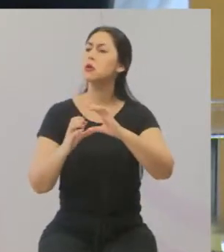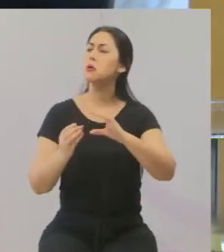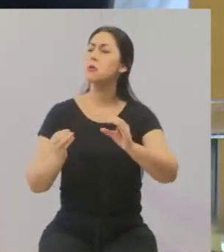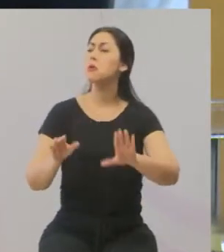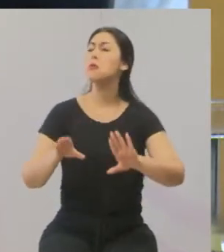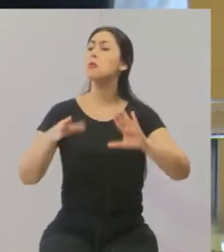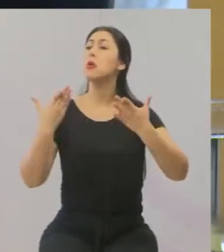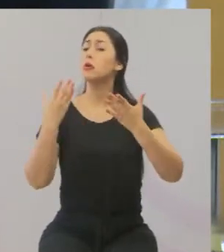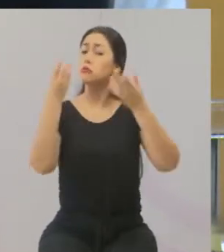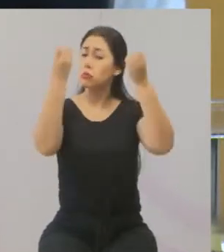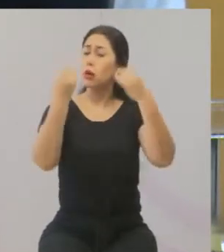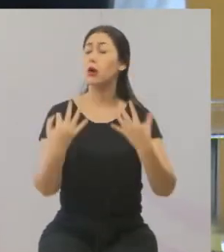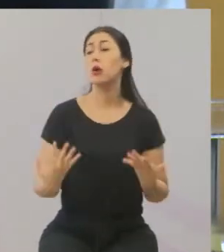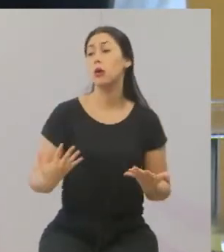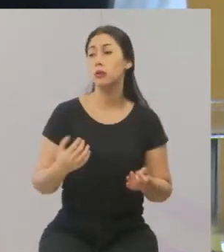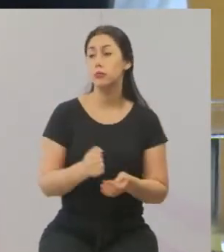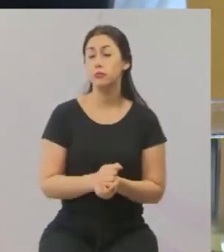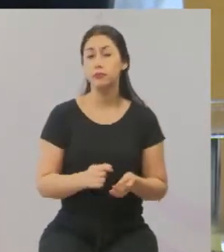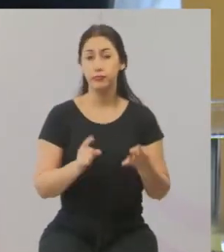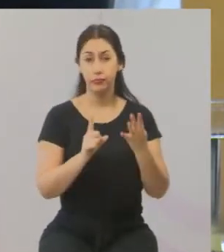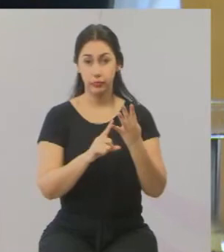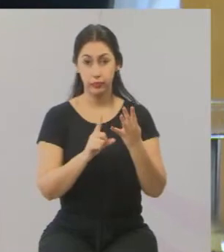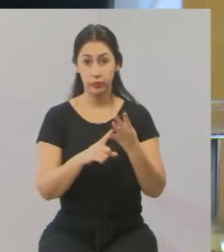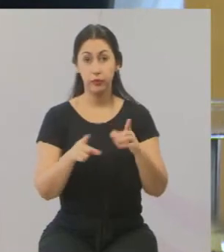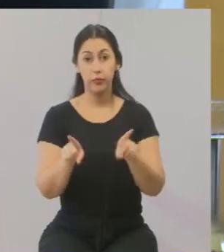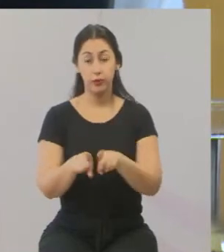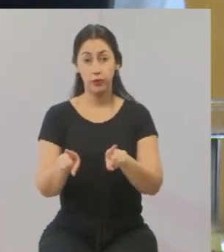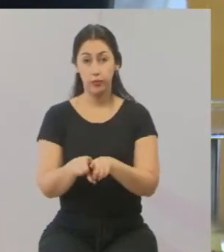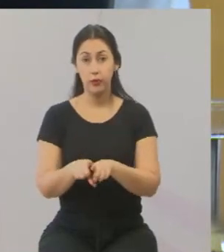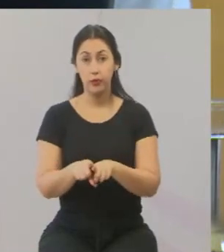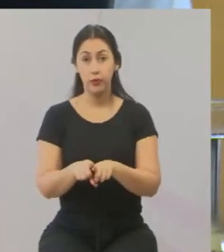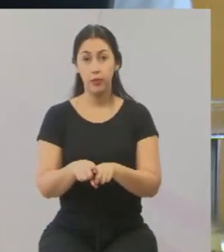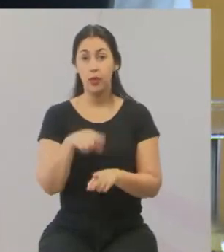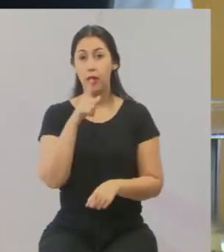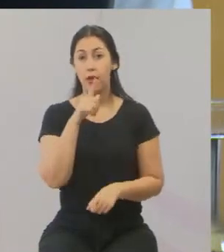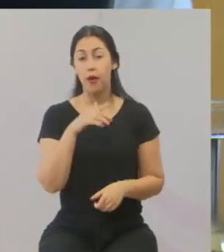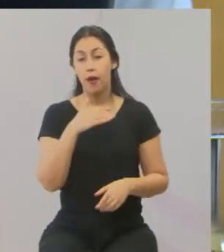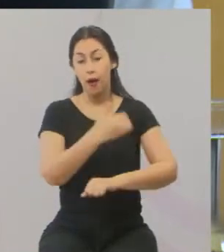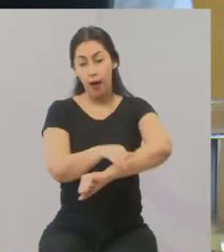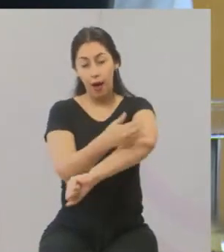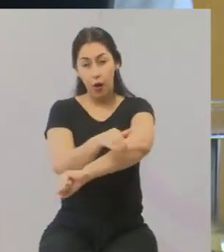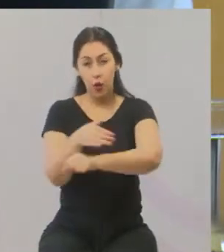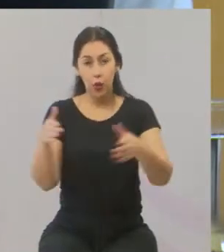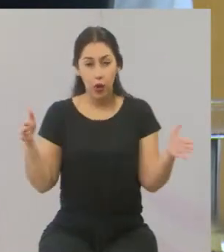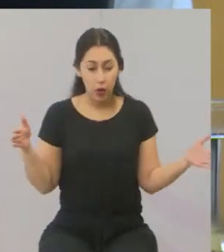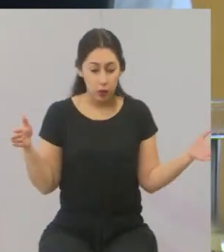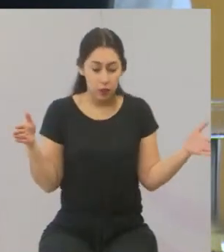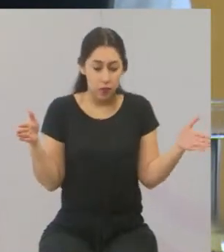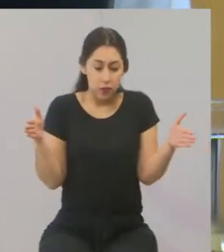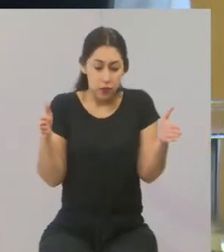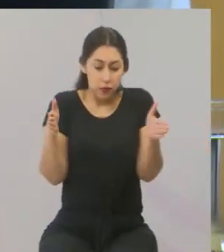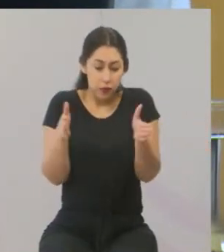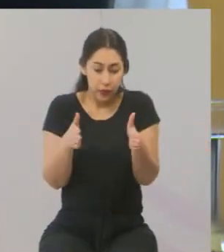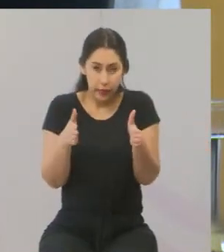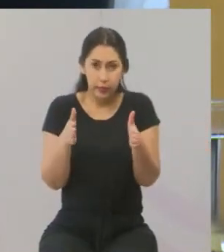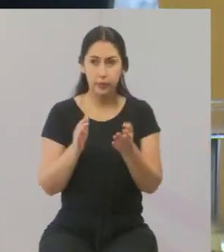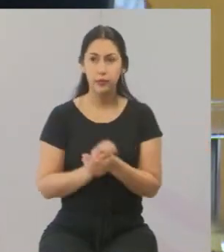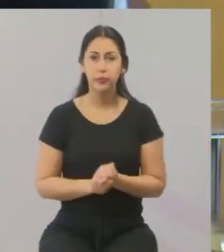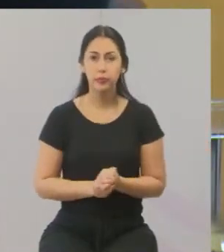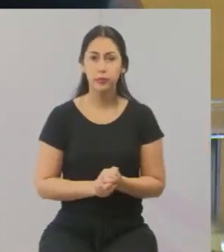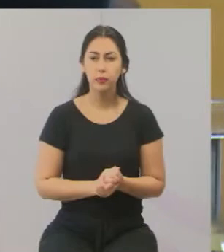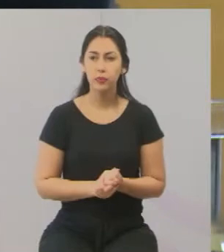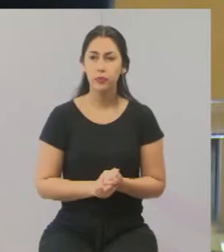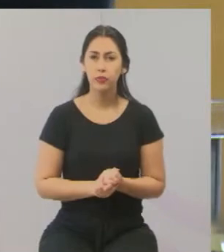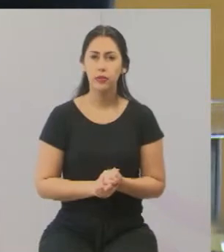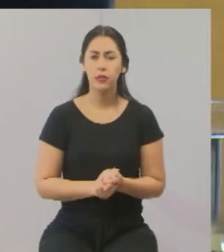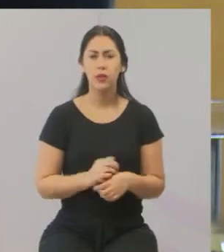cidade? Quarto, diante do alargamento da calçada próxima à ponte da vala ou do córrego Jardim Siesta, como ficará a